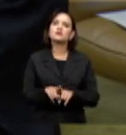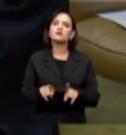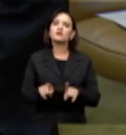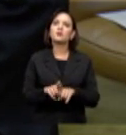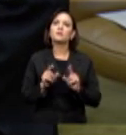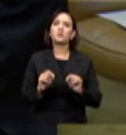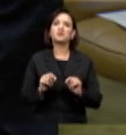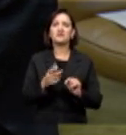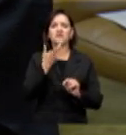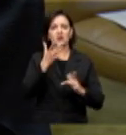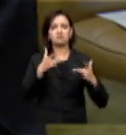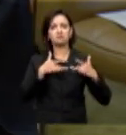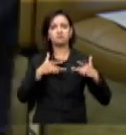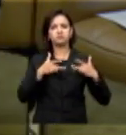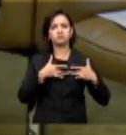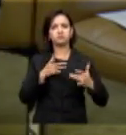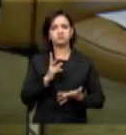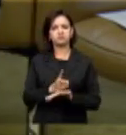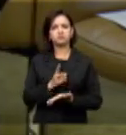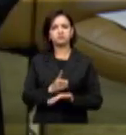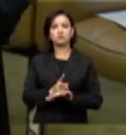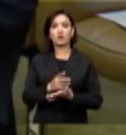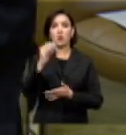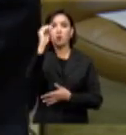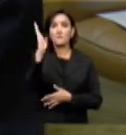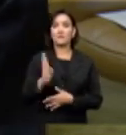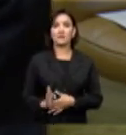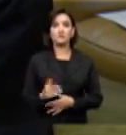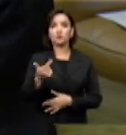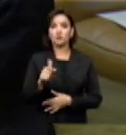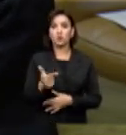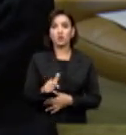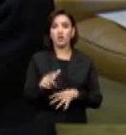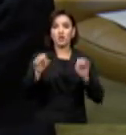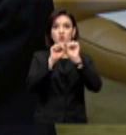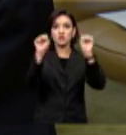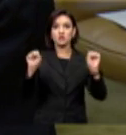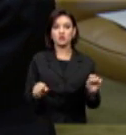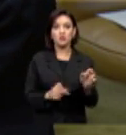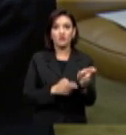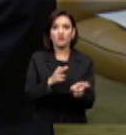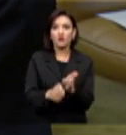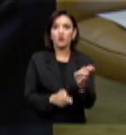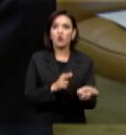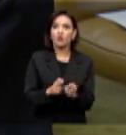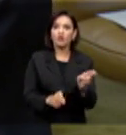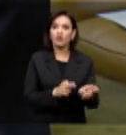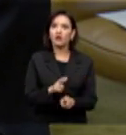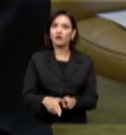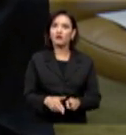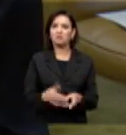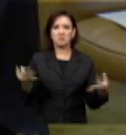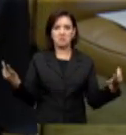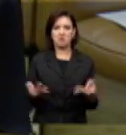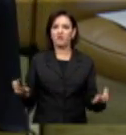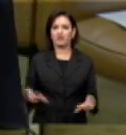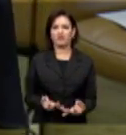com coração. O Brasil não tem um sistema ferroviário decente. Eu sei, os senhores